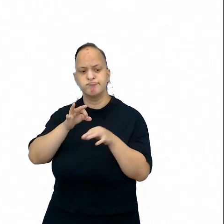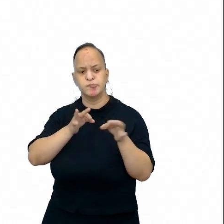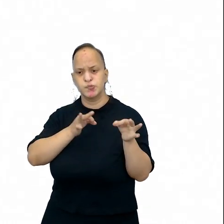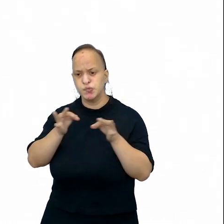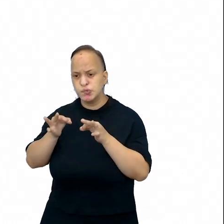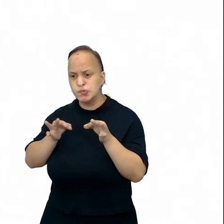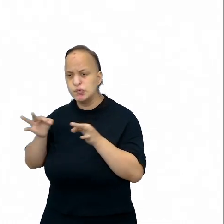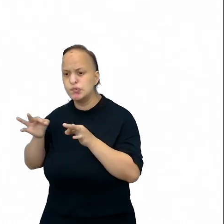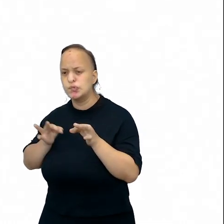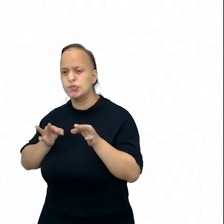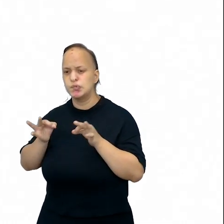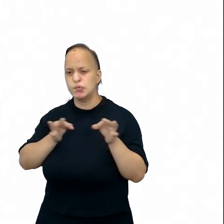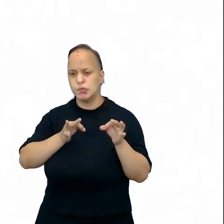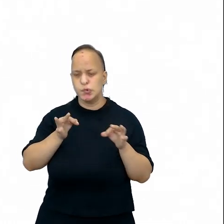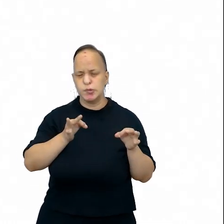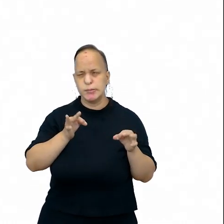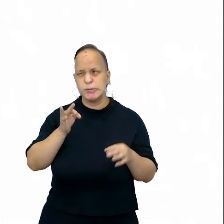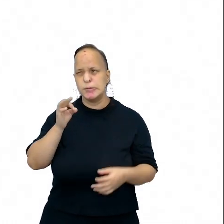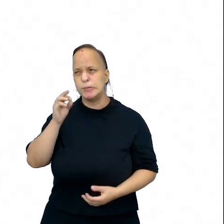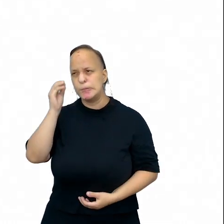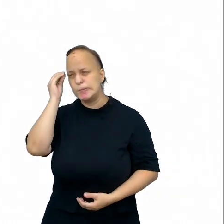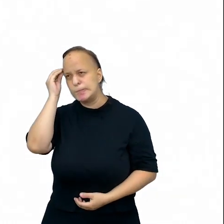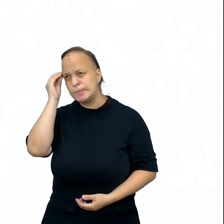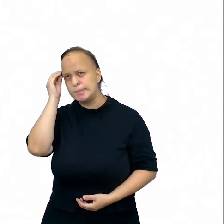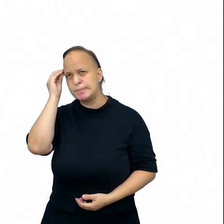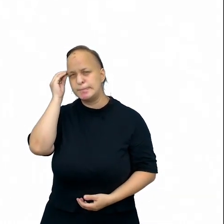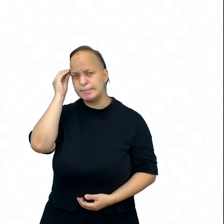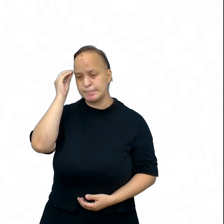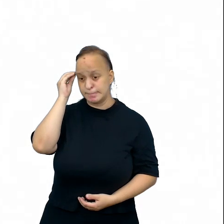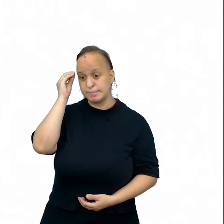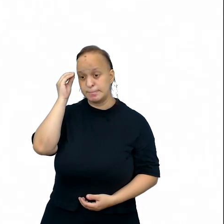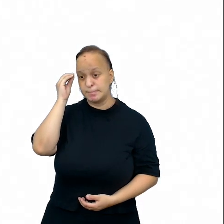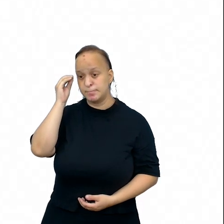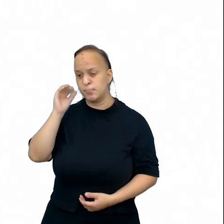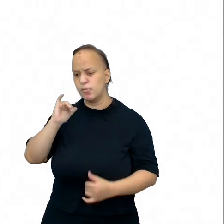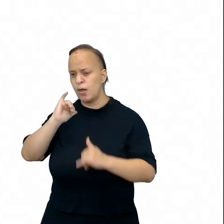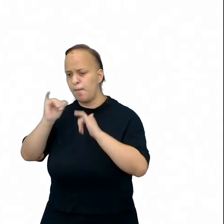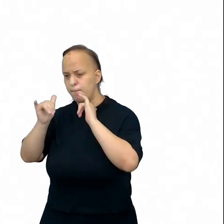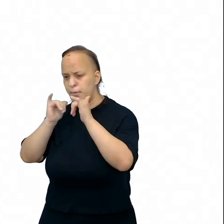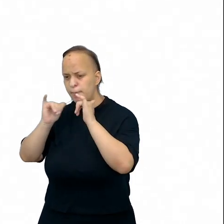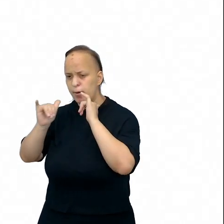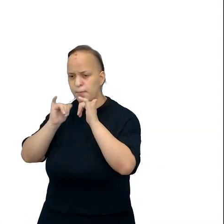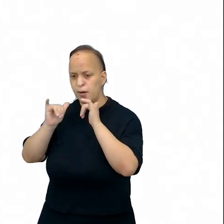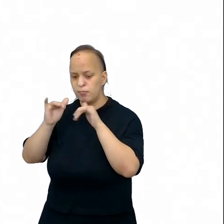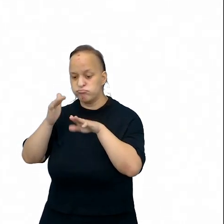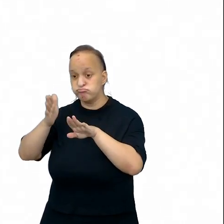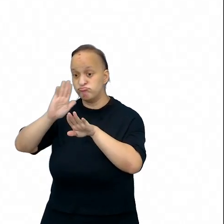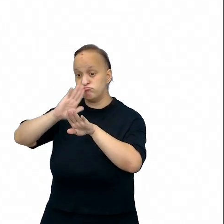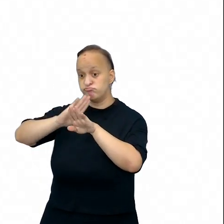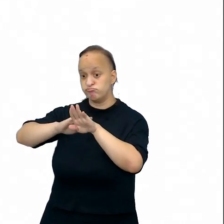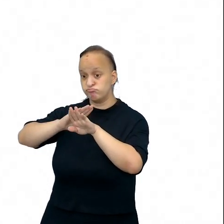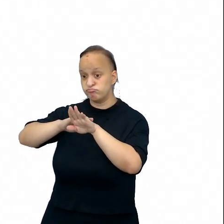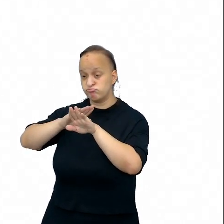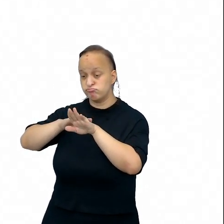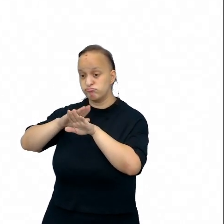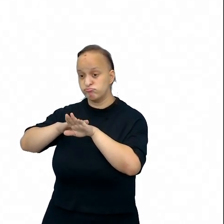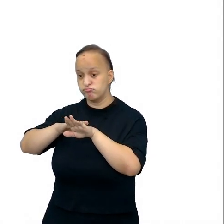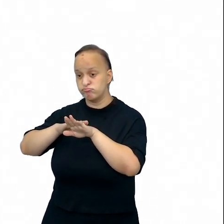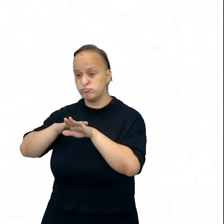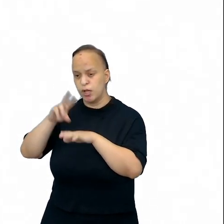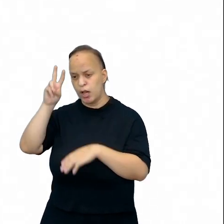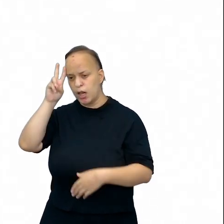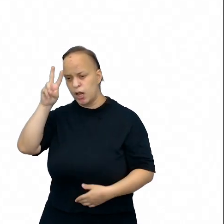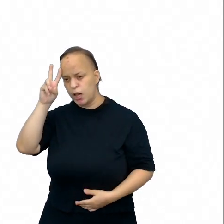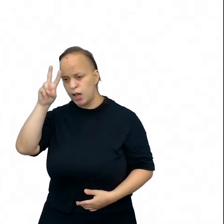que a contação de histórias tem uma contribuição africana, como os chamados griote, né? Pronuncia-se